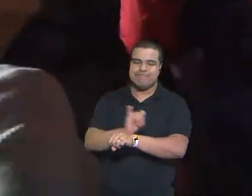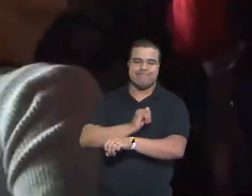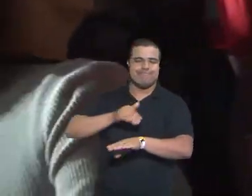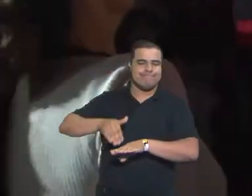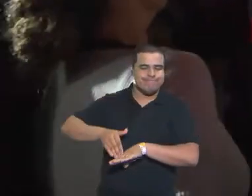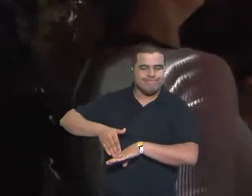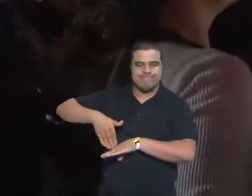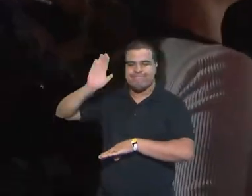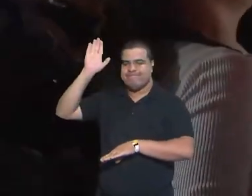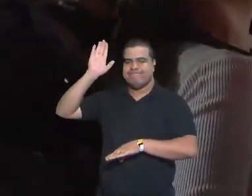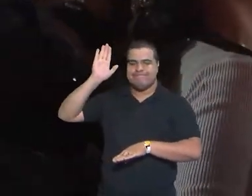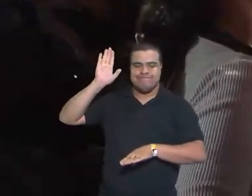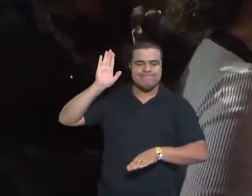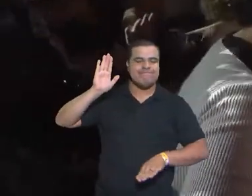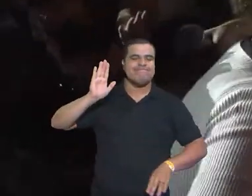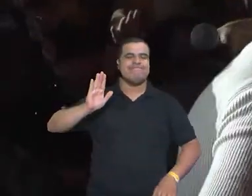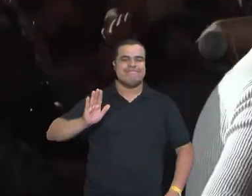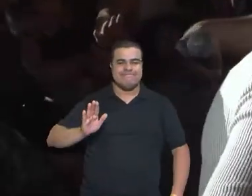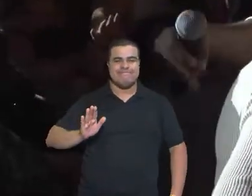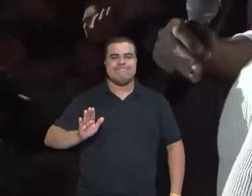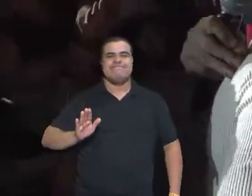é mais que